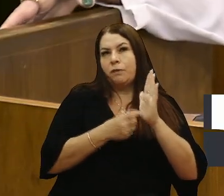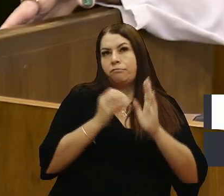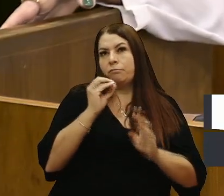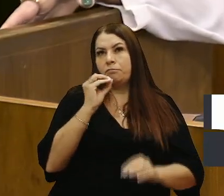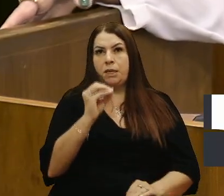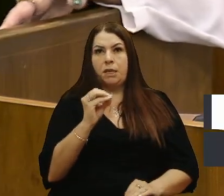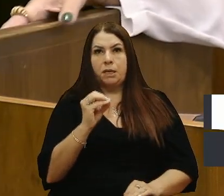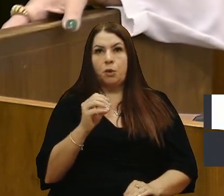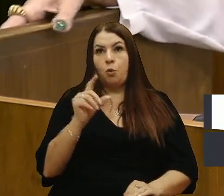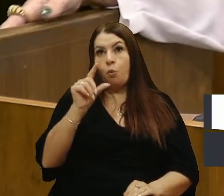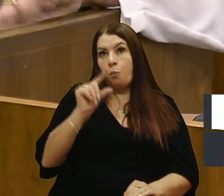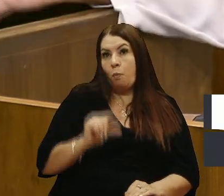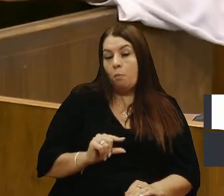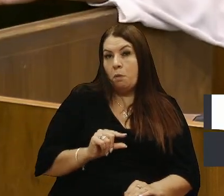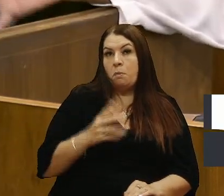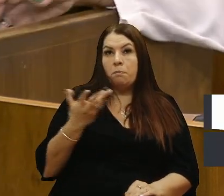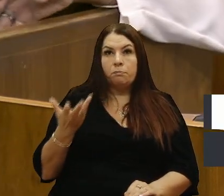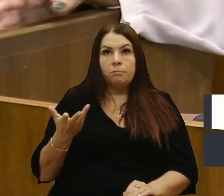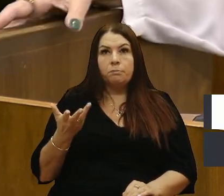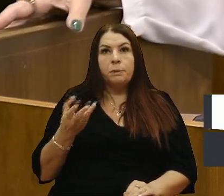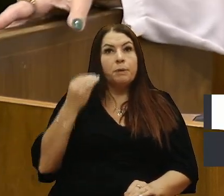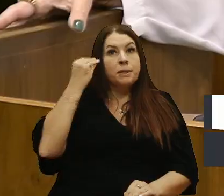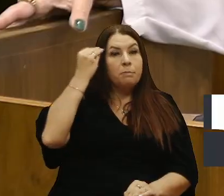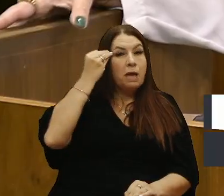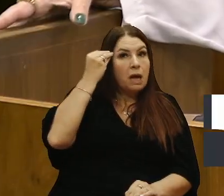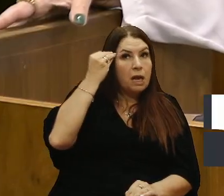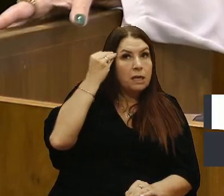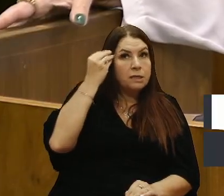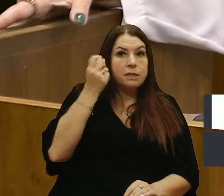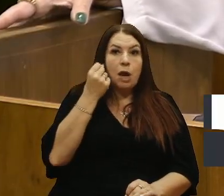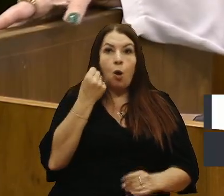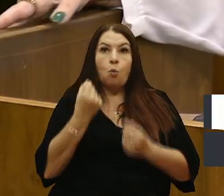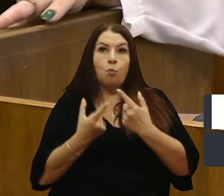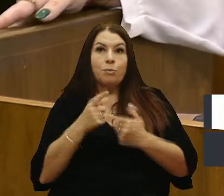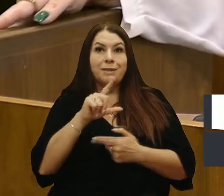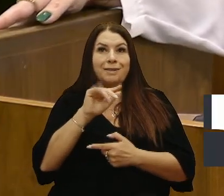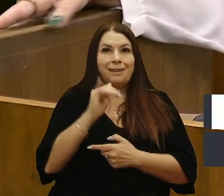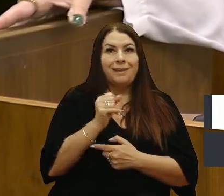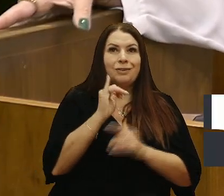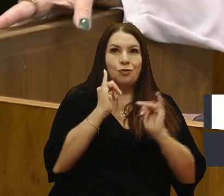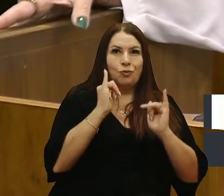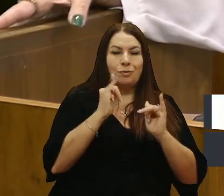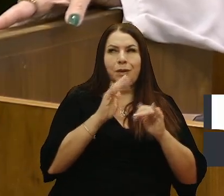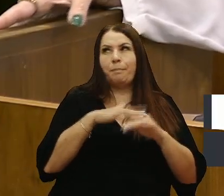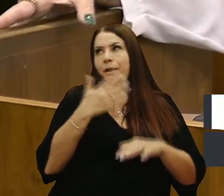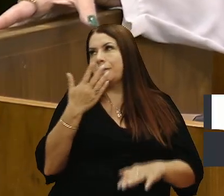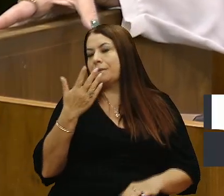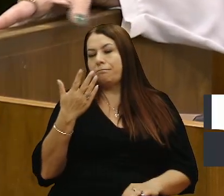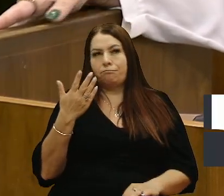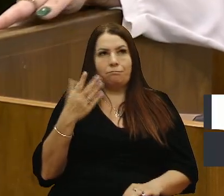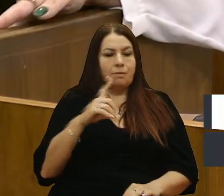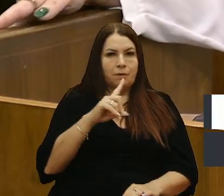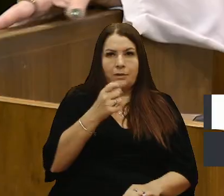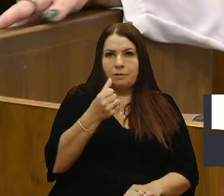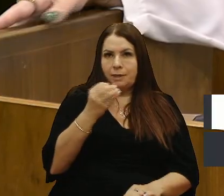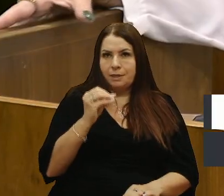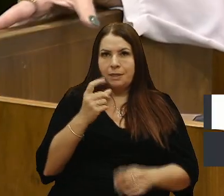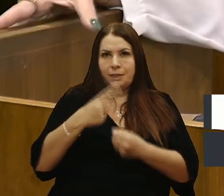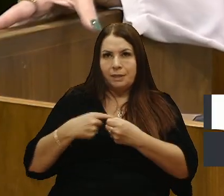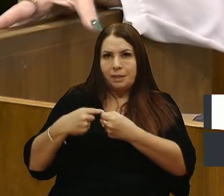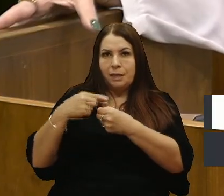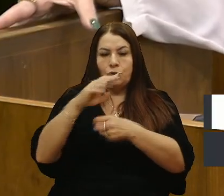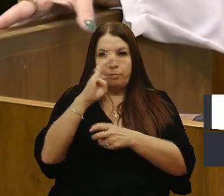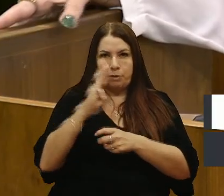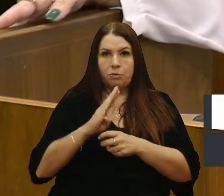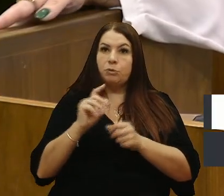uma tarifa reduzida, pode ser uma experiência em algumas linhas, tem mais de 160 cidades no